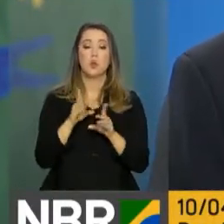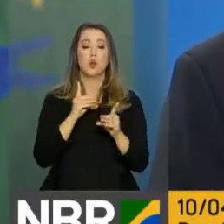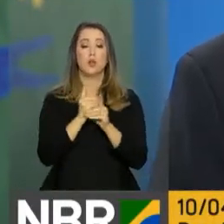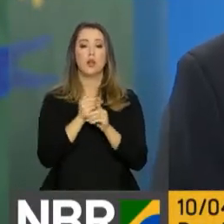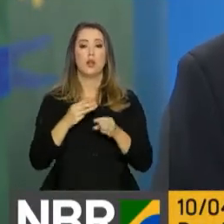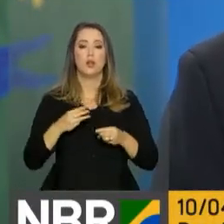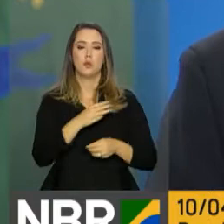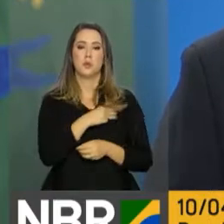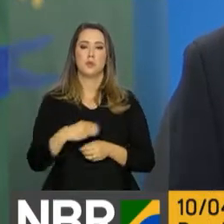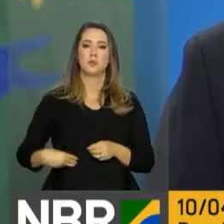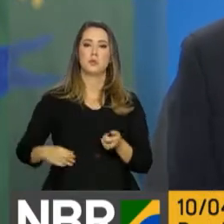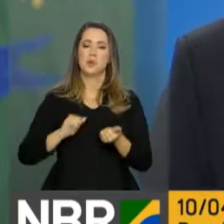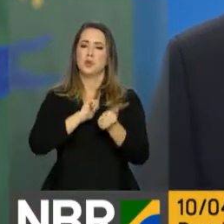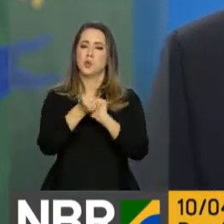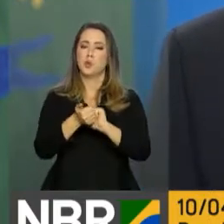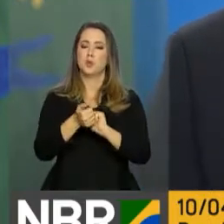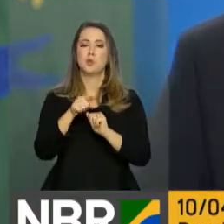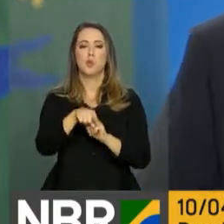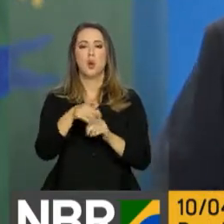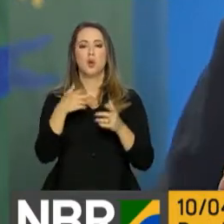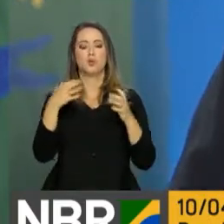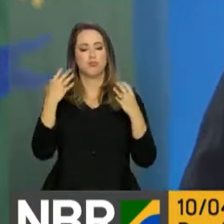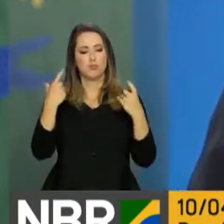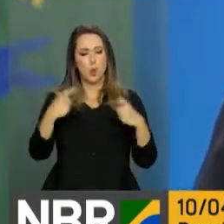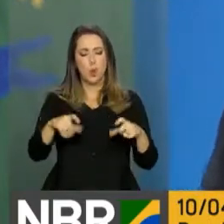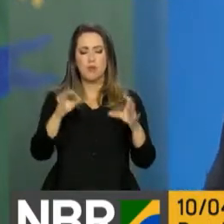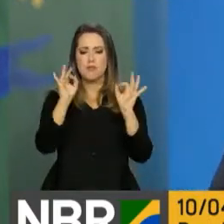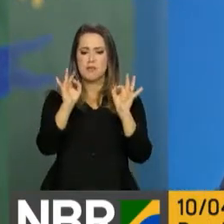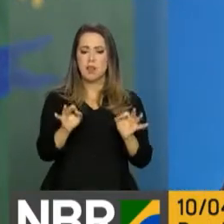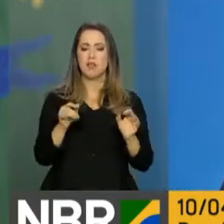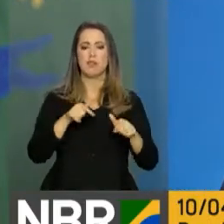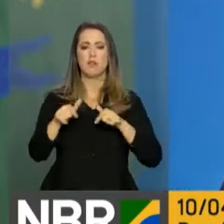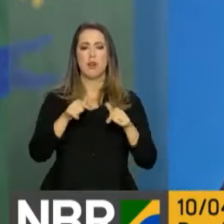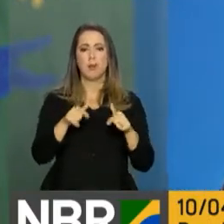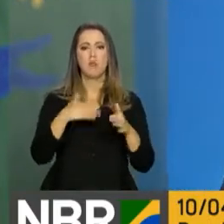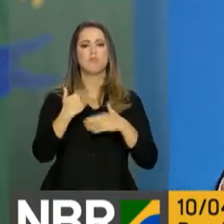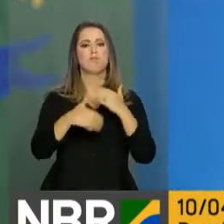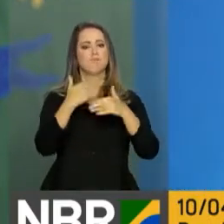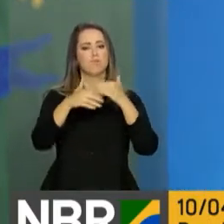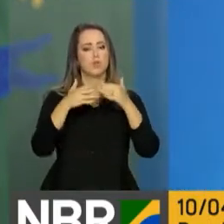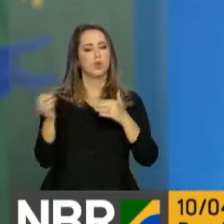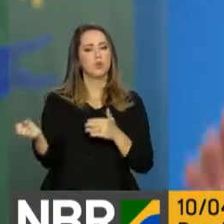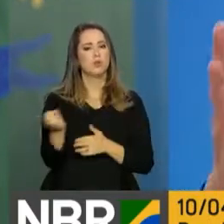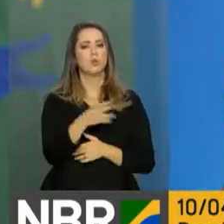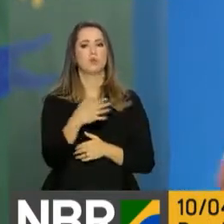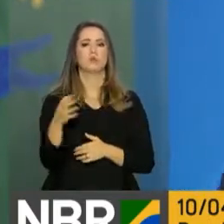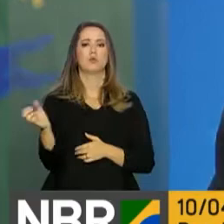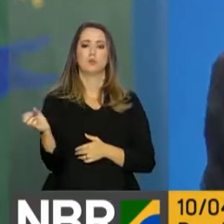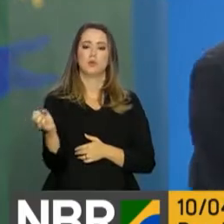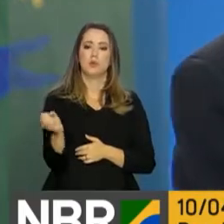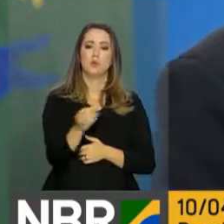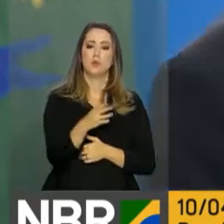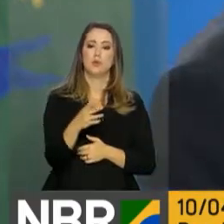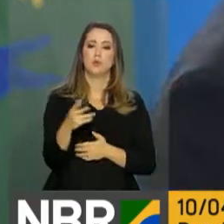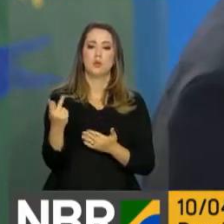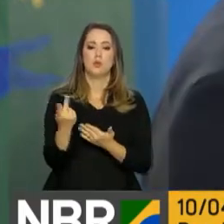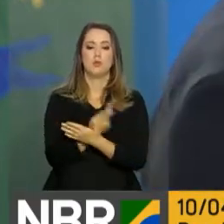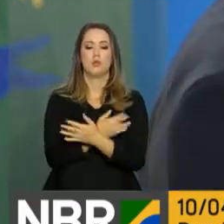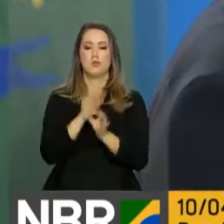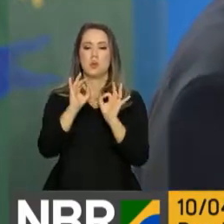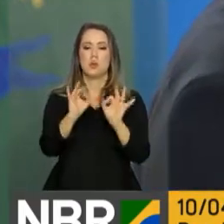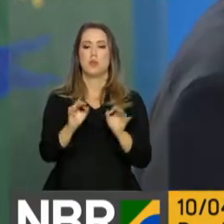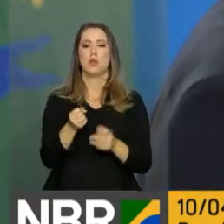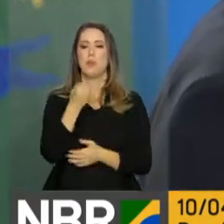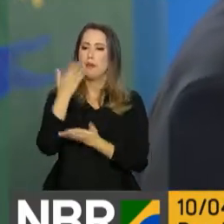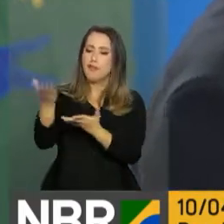portanto, bases sólidas sobre as quais poderá construir ainda novas realizações.